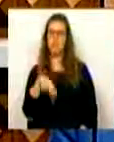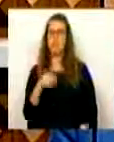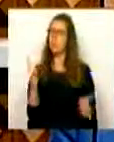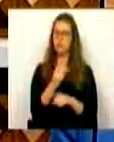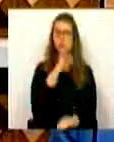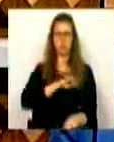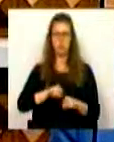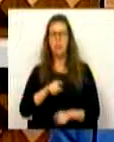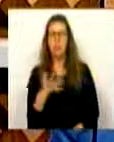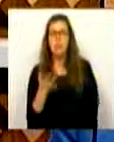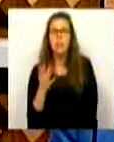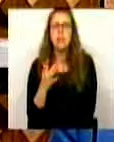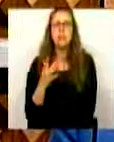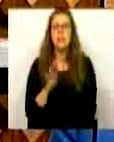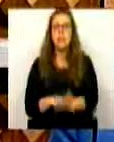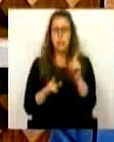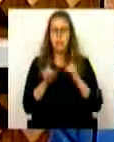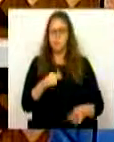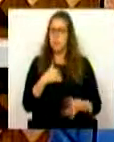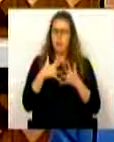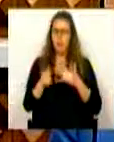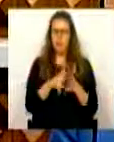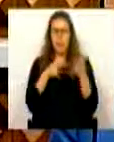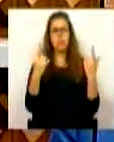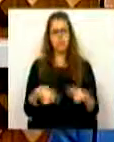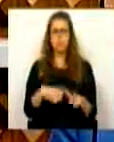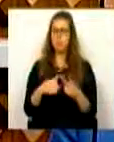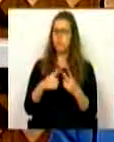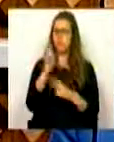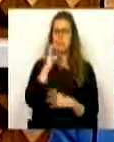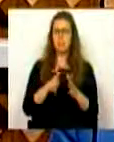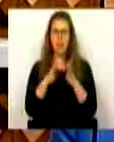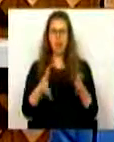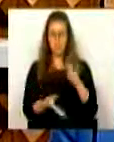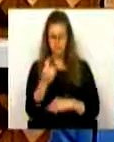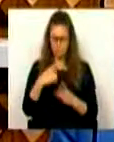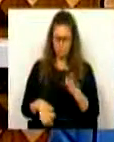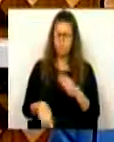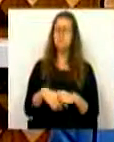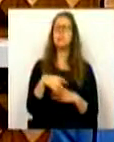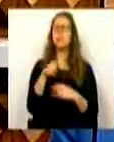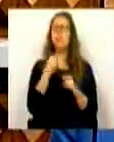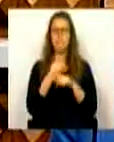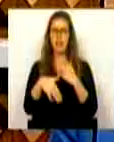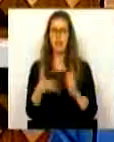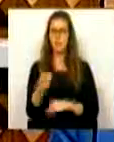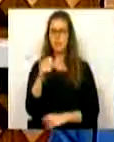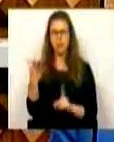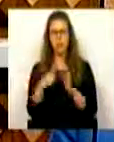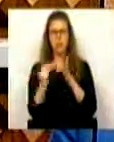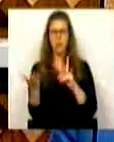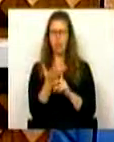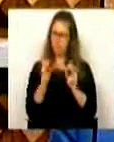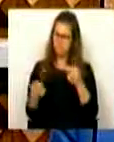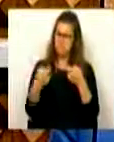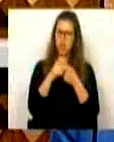senhores deputados, temos por esta via uma maior transparência, maior segurança, mais eficácia e um regime sancionatório mais